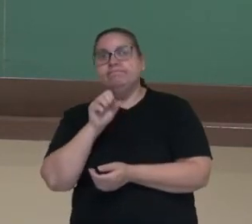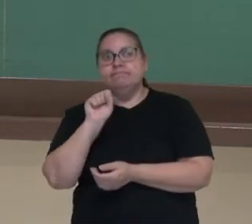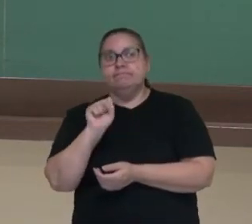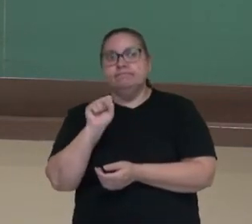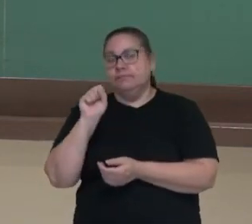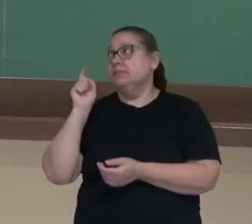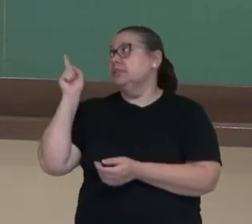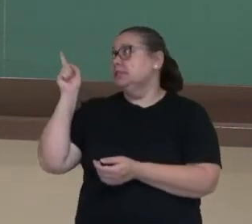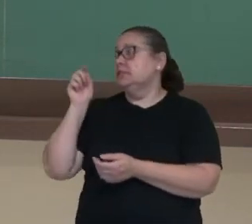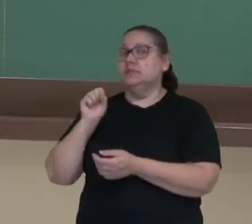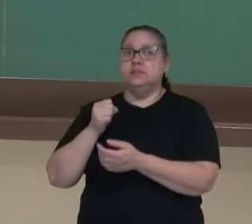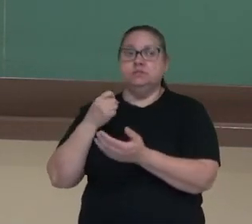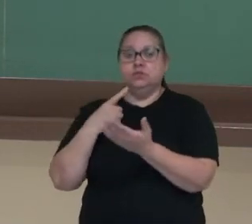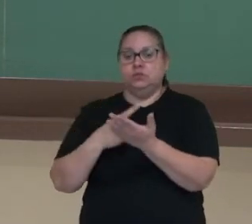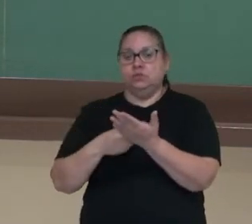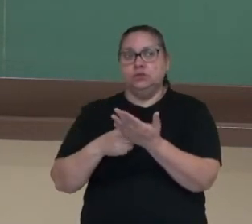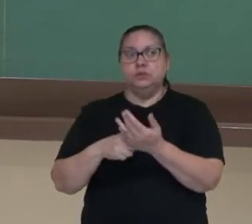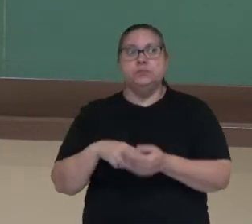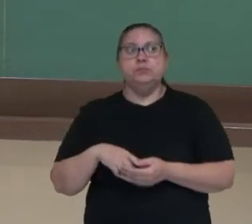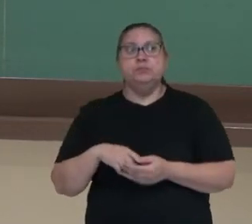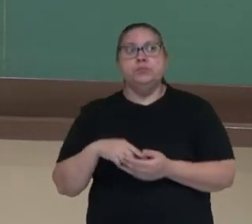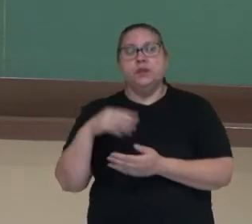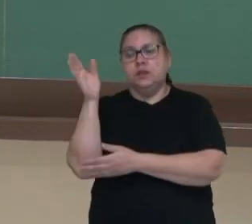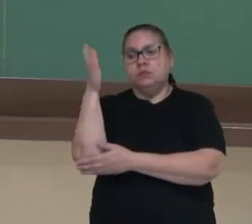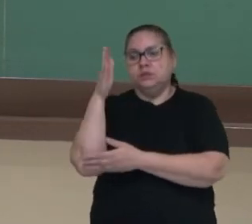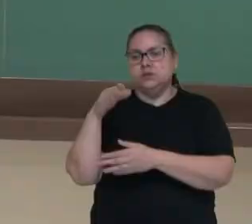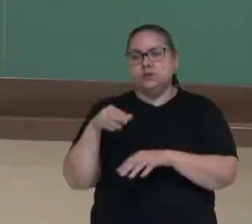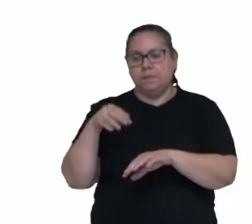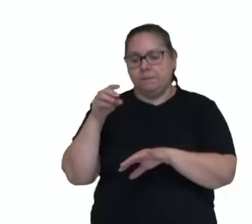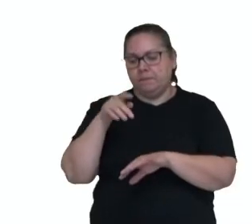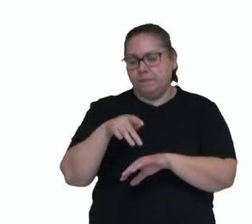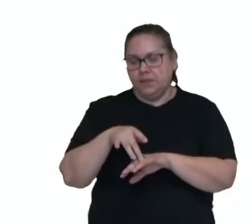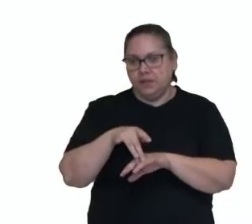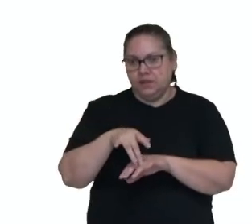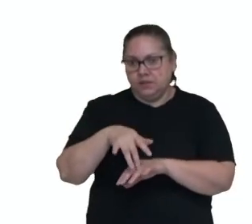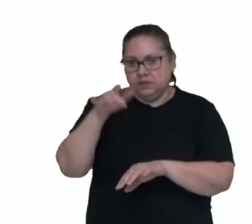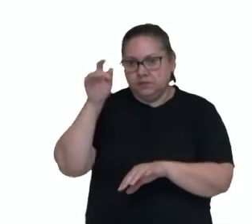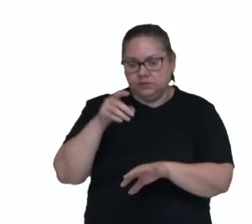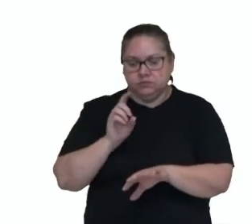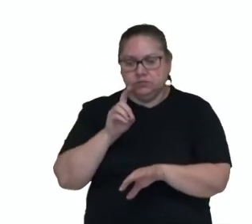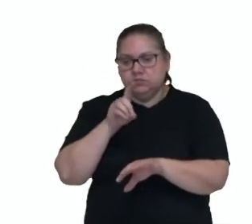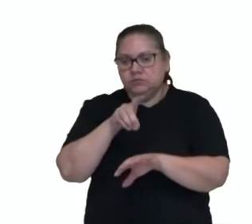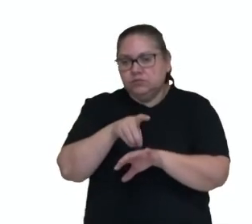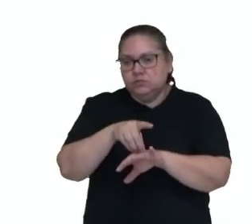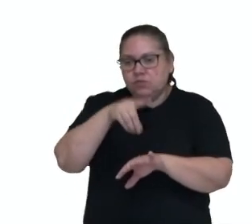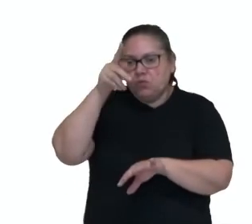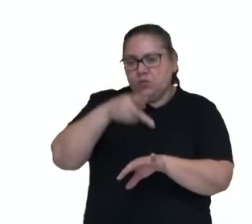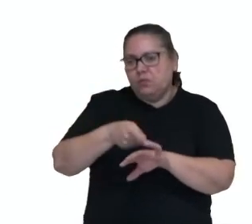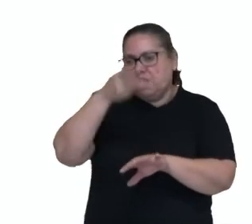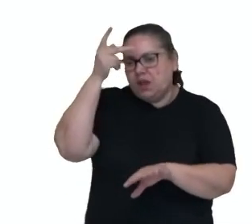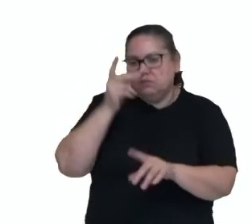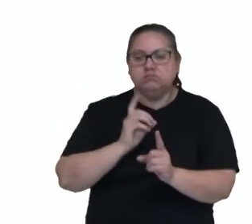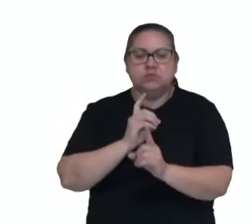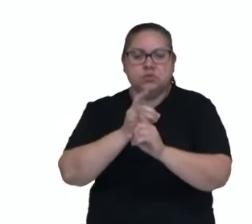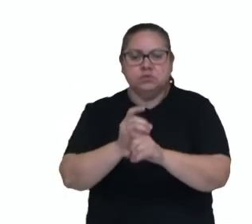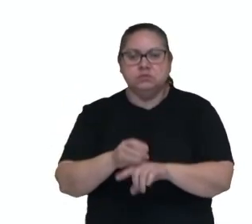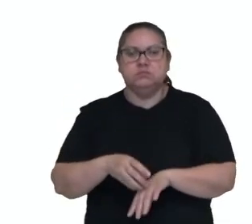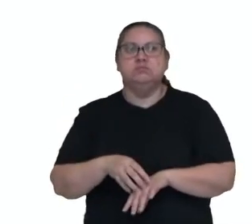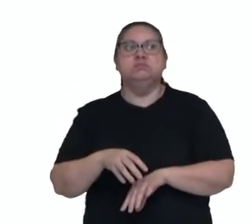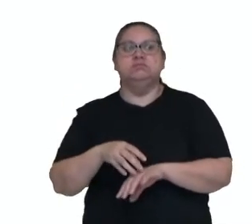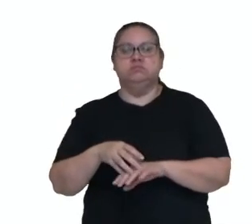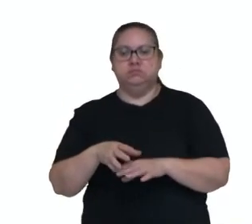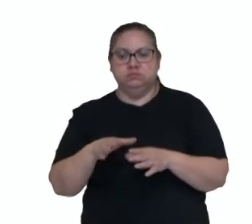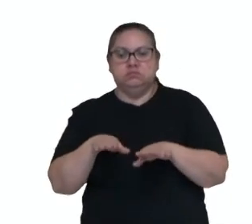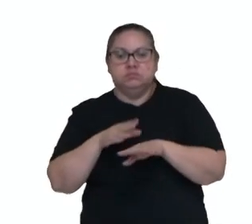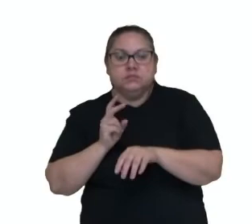de contrato. Bandeira de mineração tá fácil, né? Eles têm que encontrar metais preciosos. Encontram? Pior que encontram, é